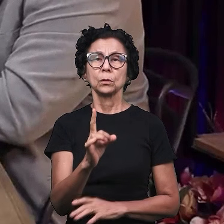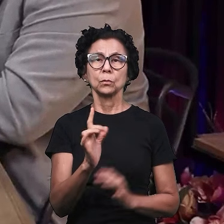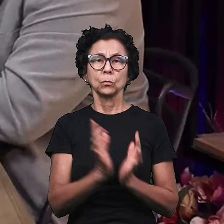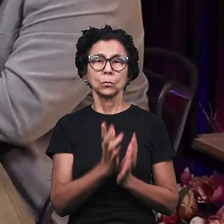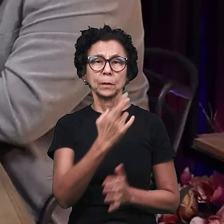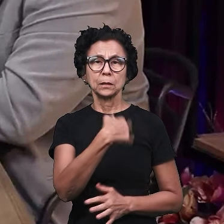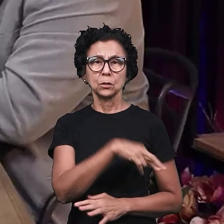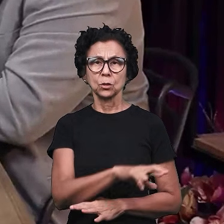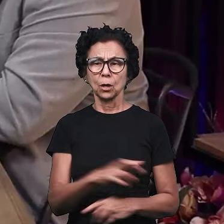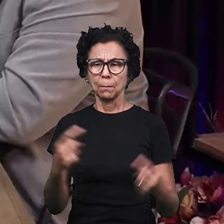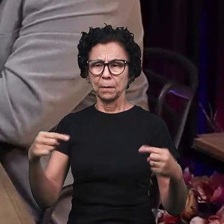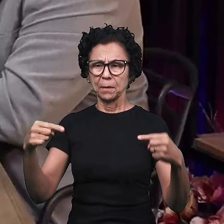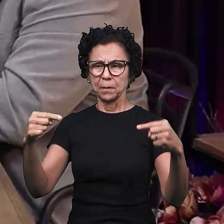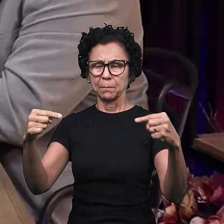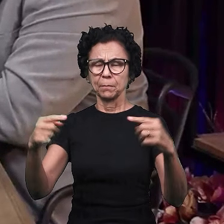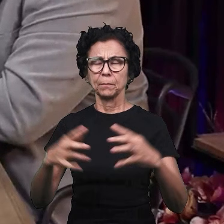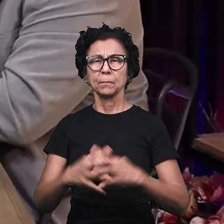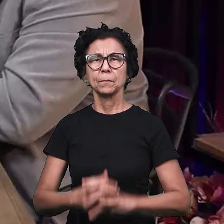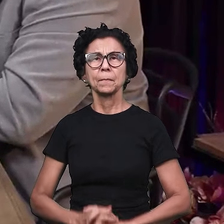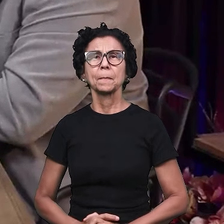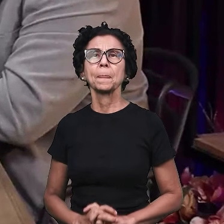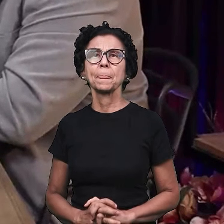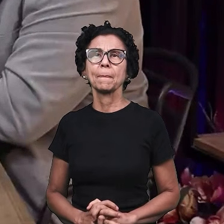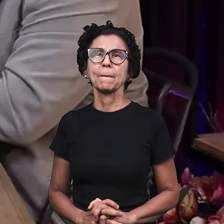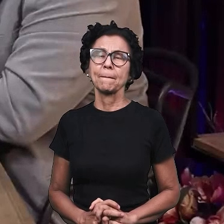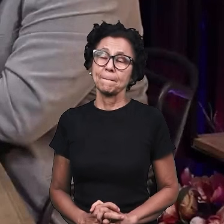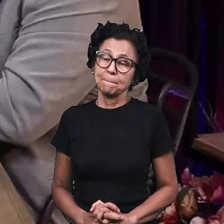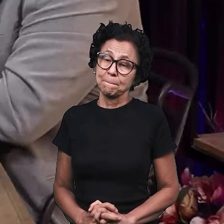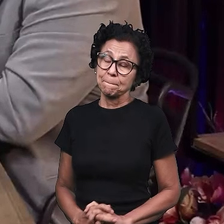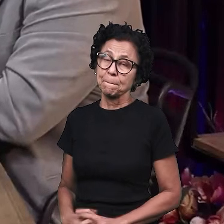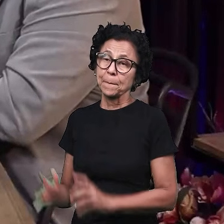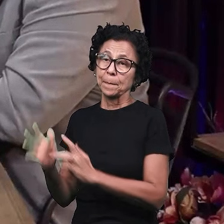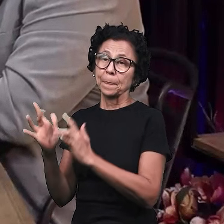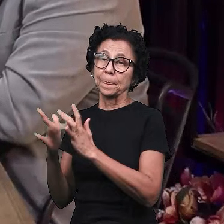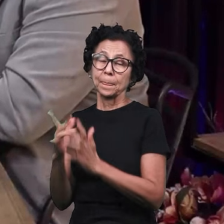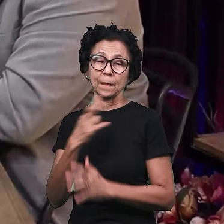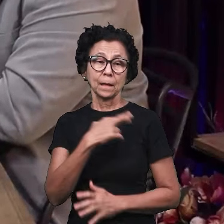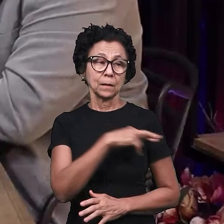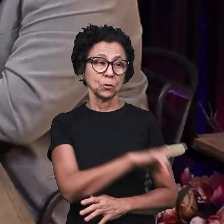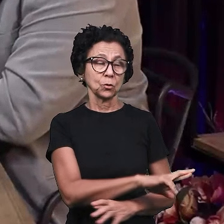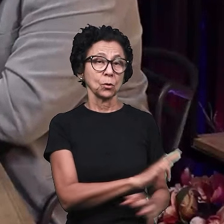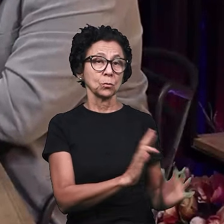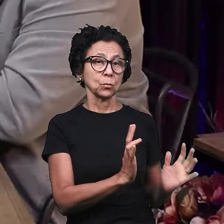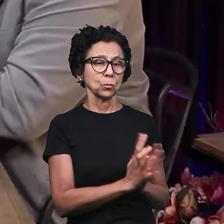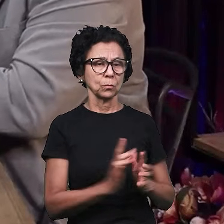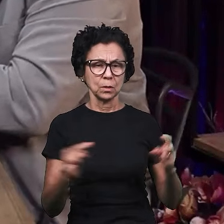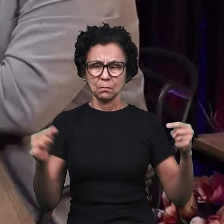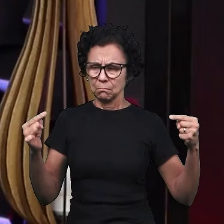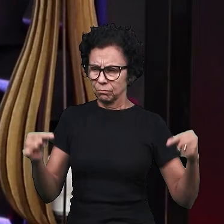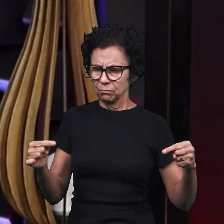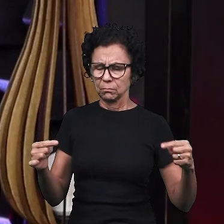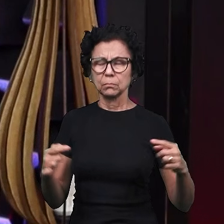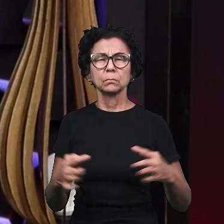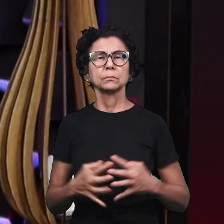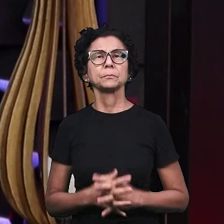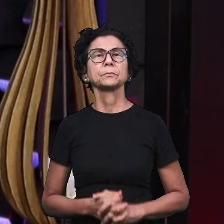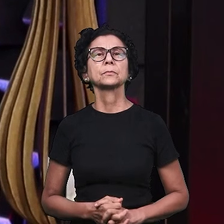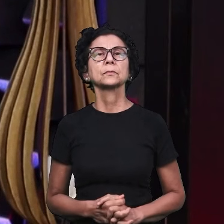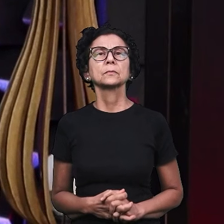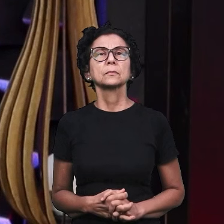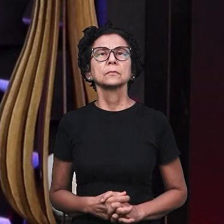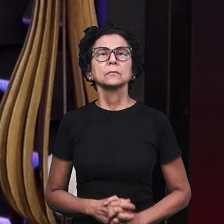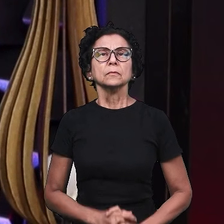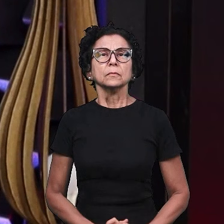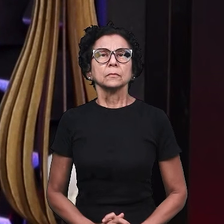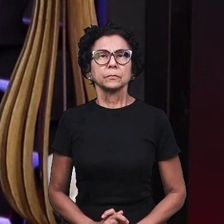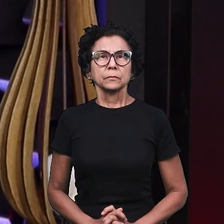esse momento, né? E sempre nós vamos ver esse confronto com os religiosos da época. Mas é interessante, eu gostaria até que